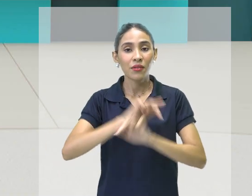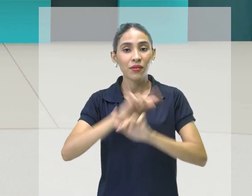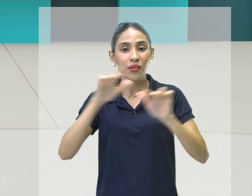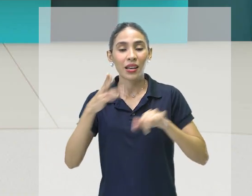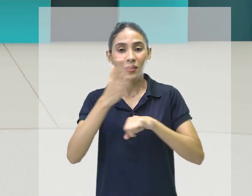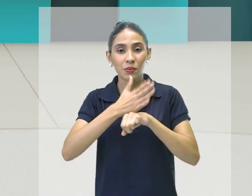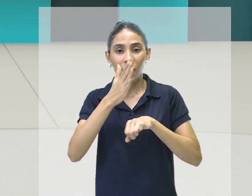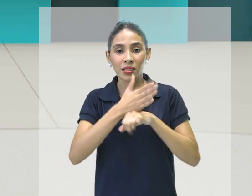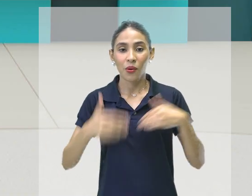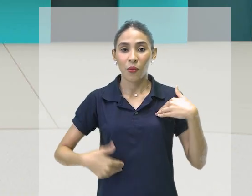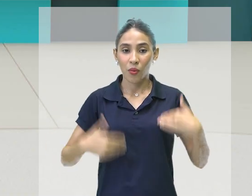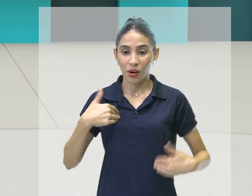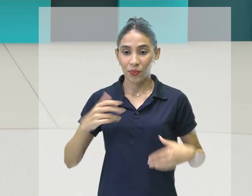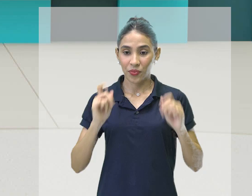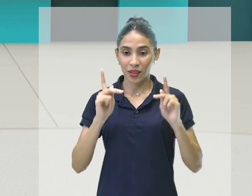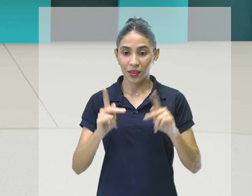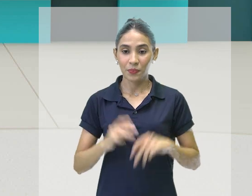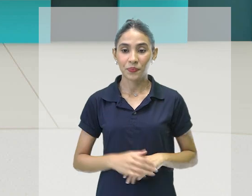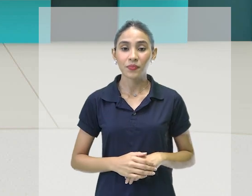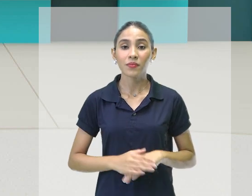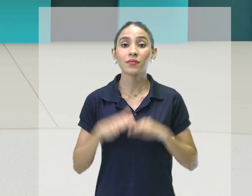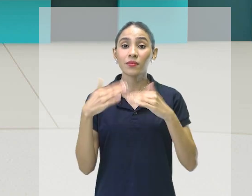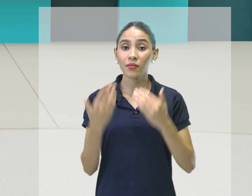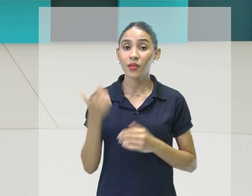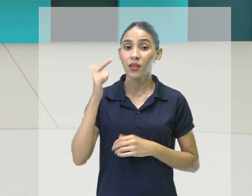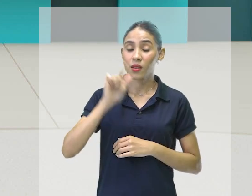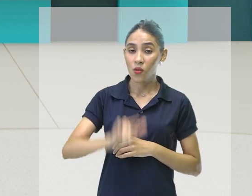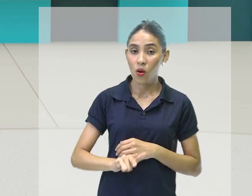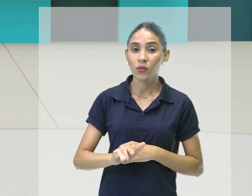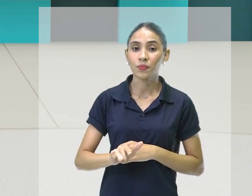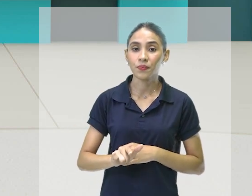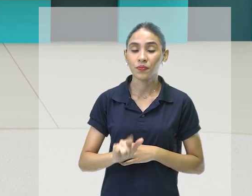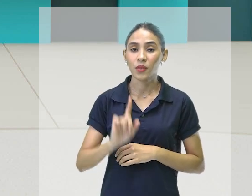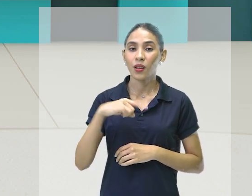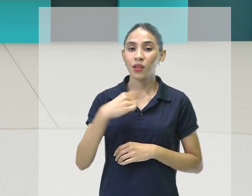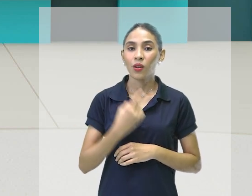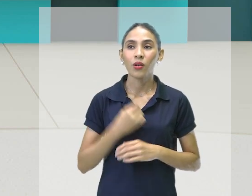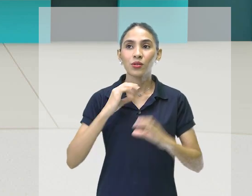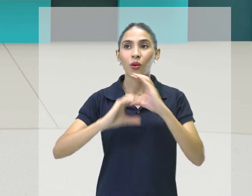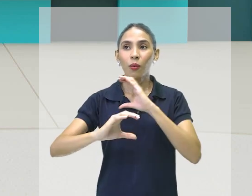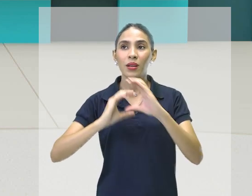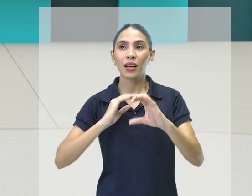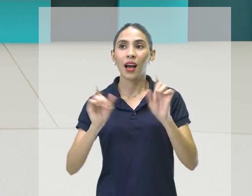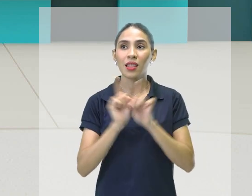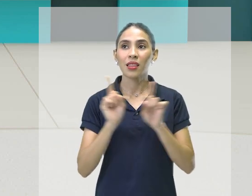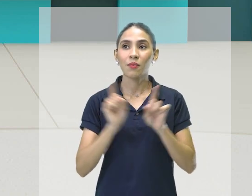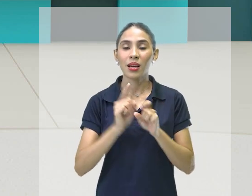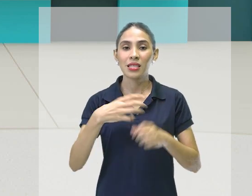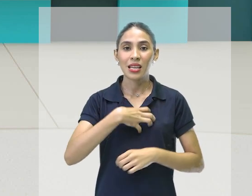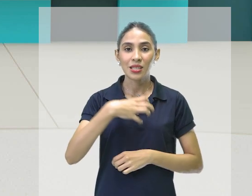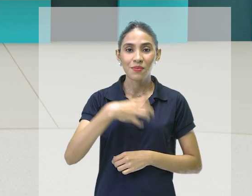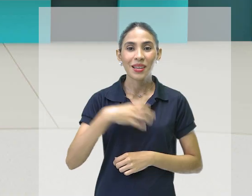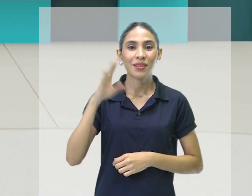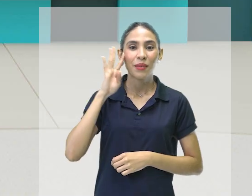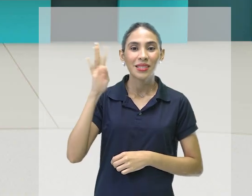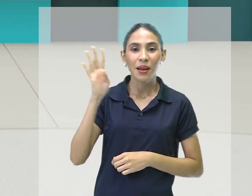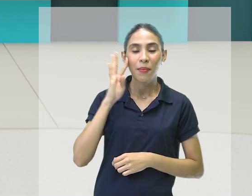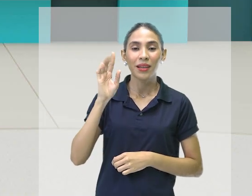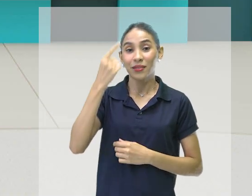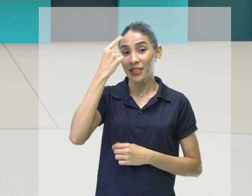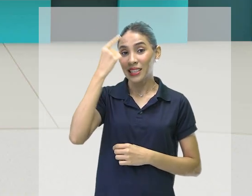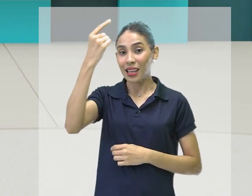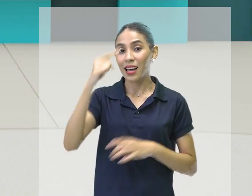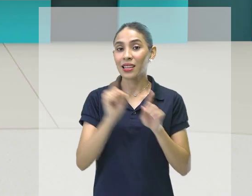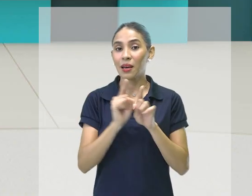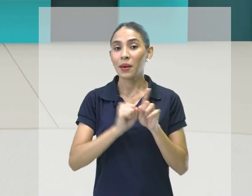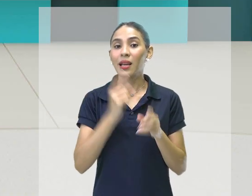todas as outras práticas corporais, tá bom? Então, mais uma vez, né, a gente vai comunicar nossos sentimentos,